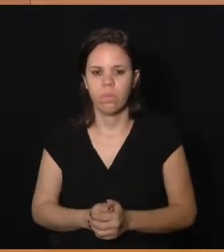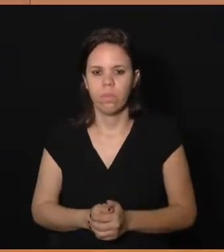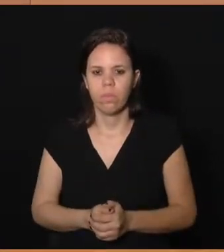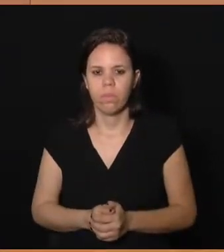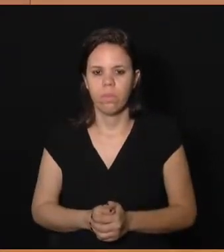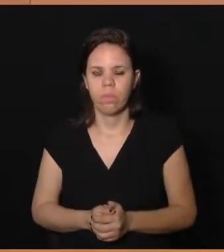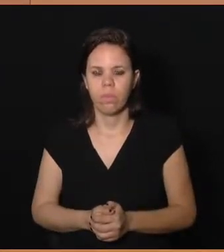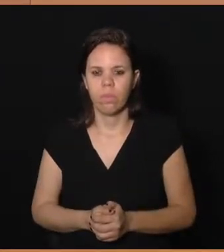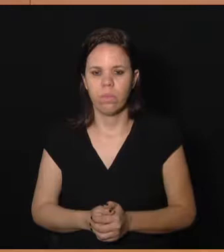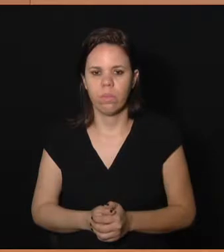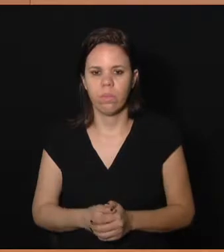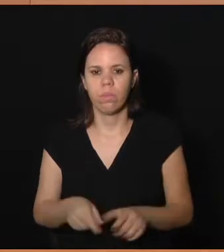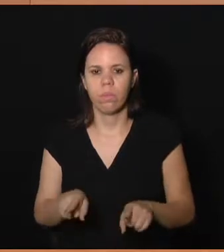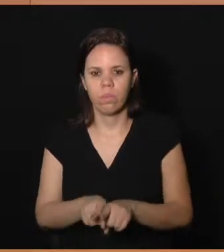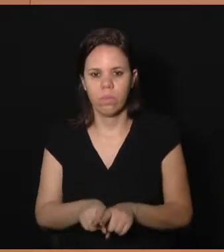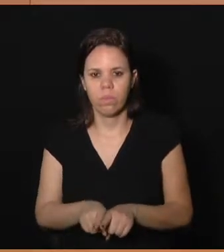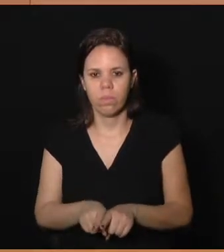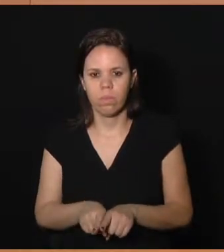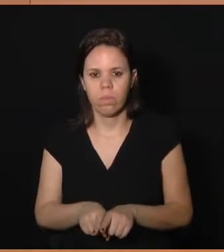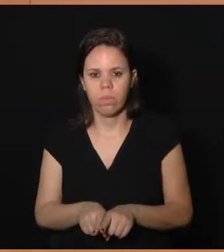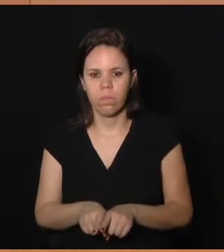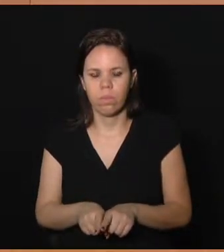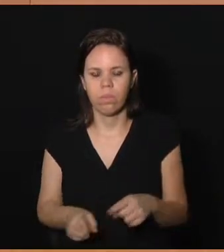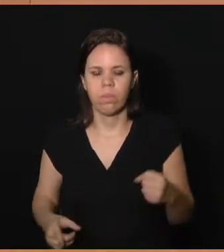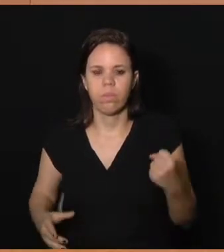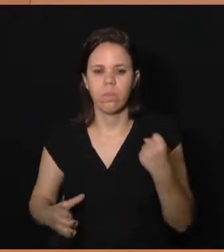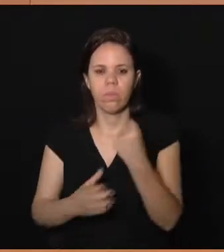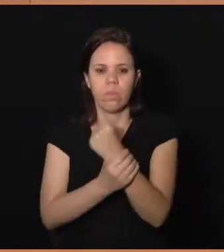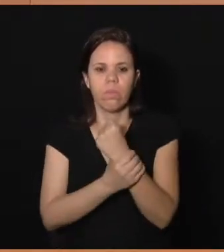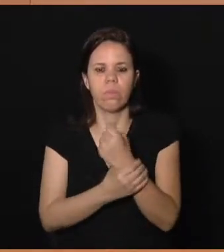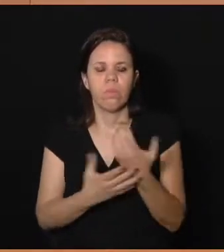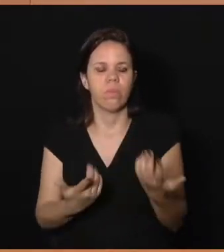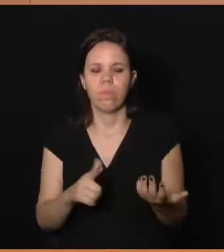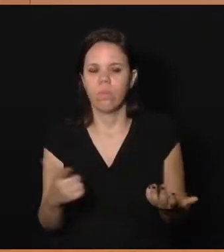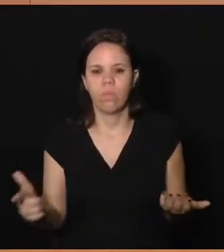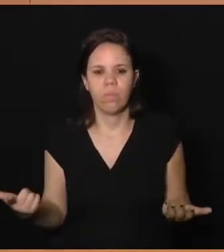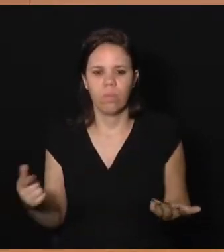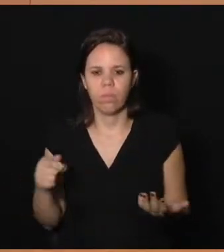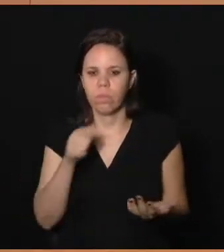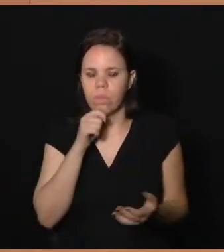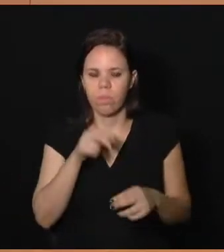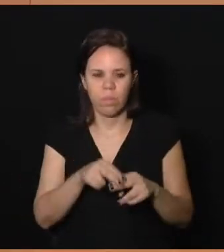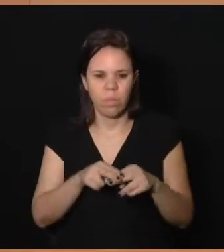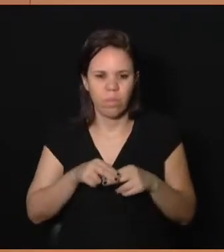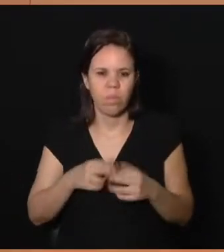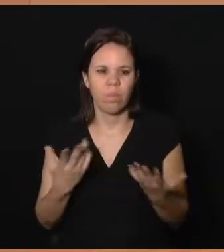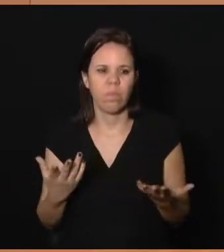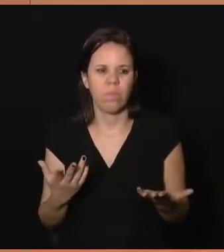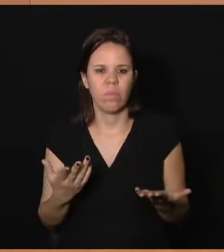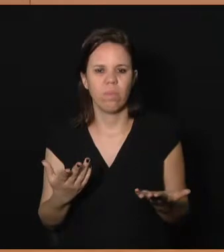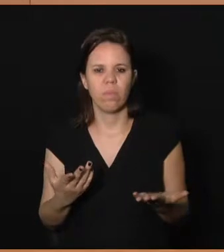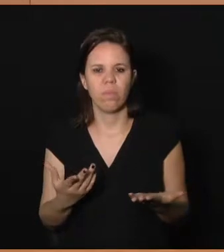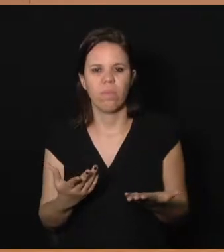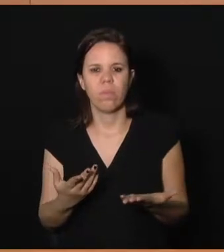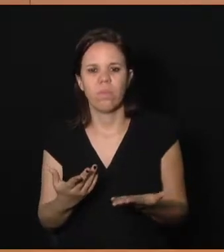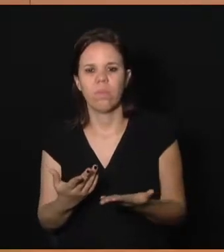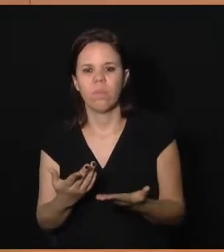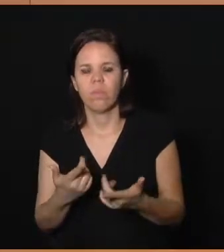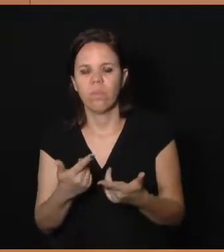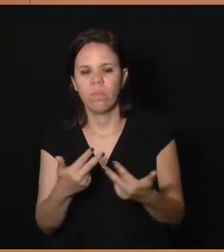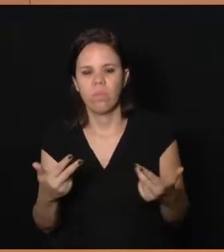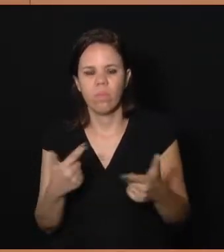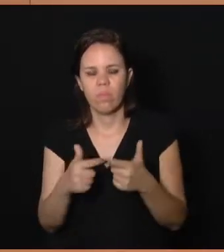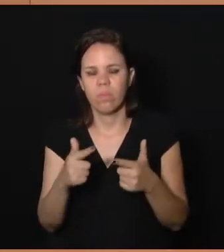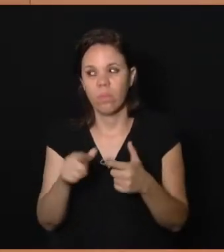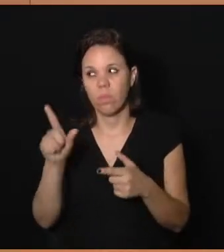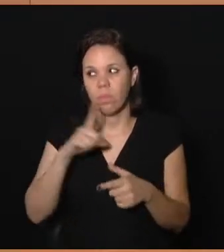eu coloco também a insegurança que nós vivemos em função da concessão do aeroporto como também um